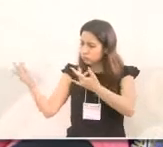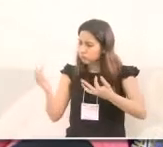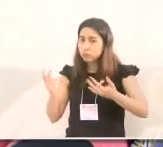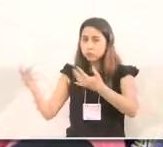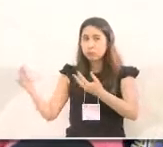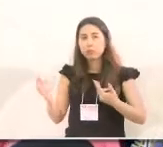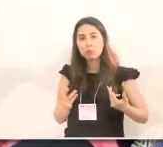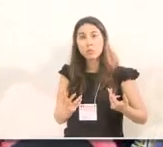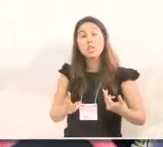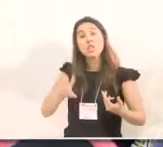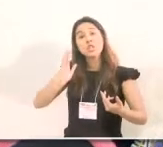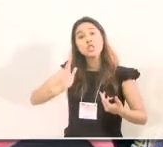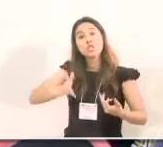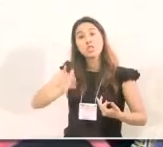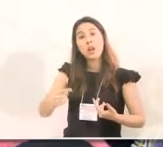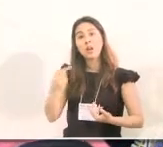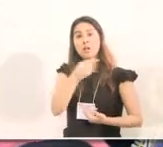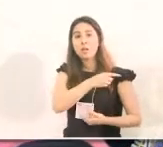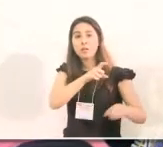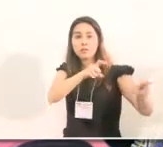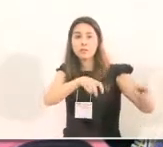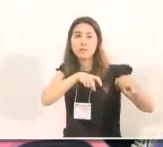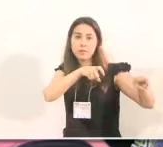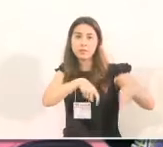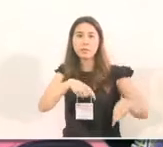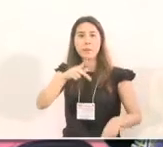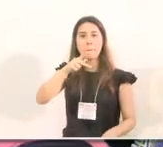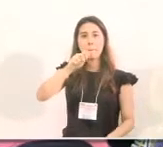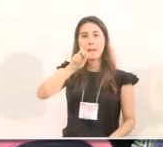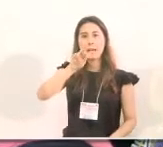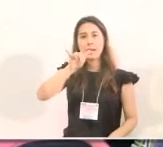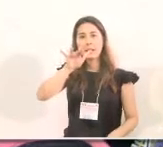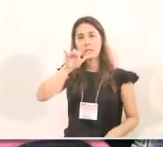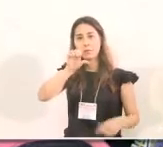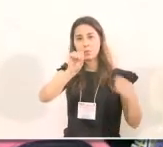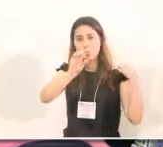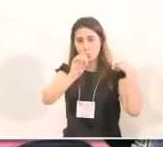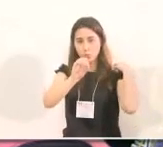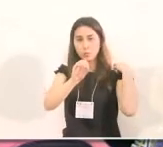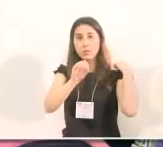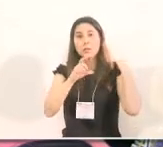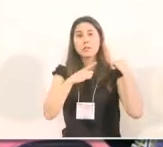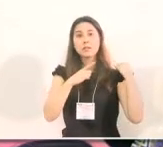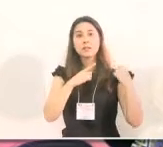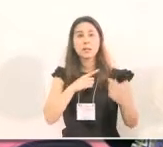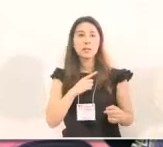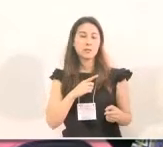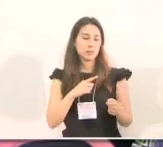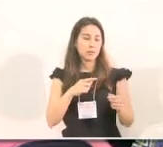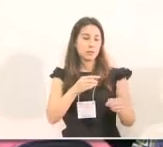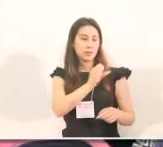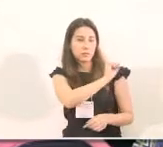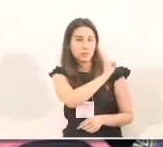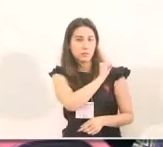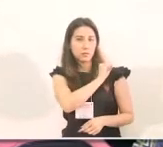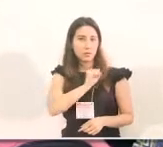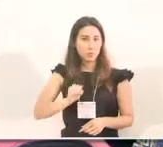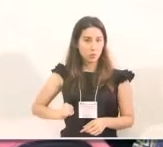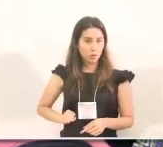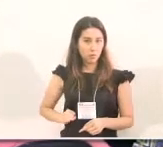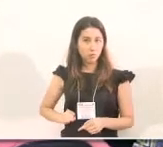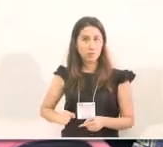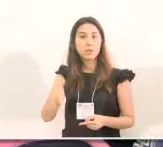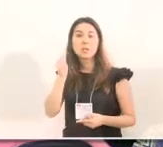ali na fazenda paraíso aqui na divisa de são joão com andradas a presença de 70 famílias